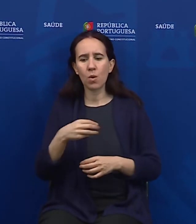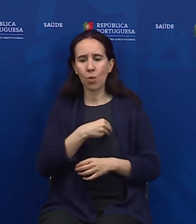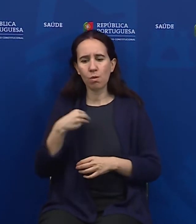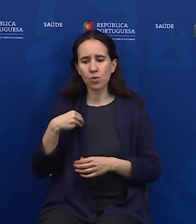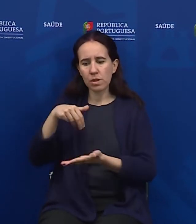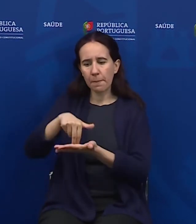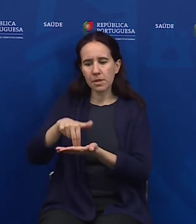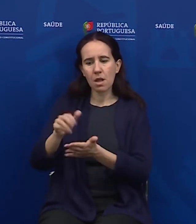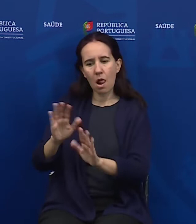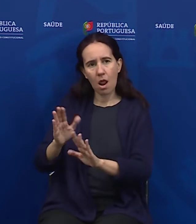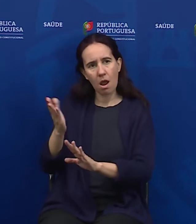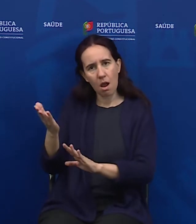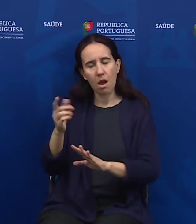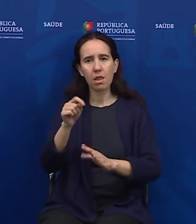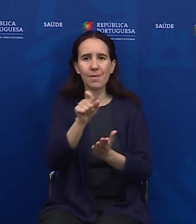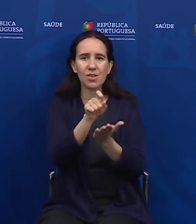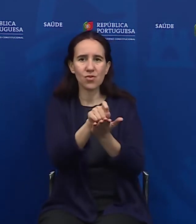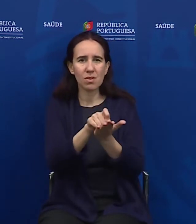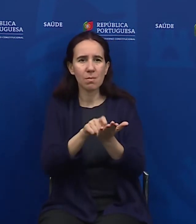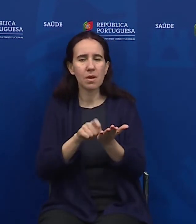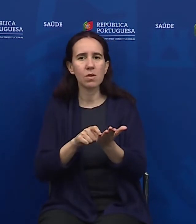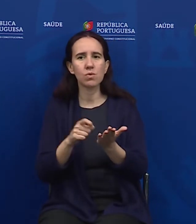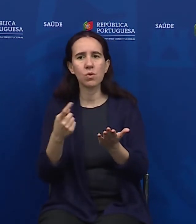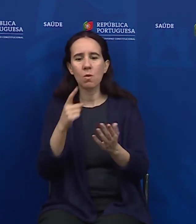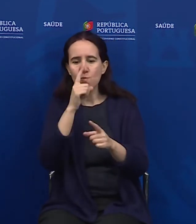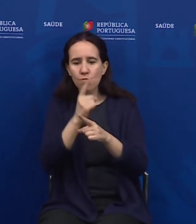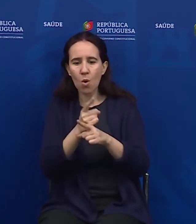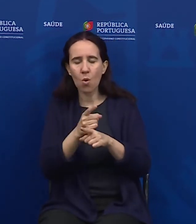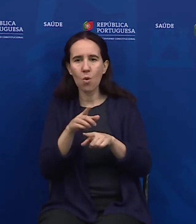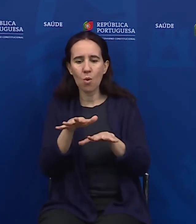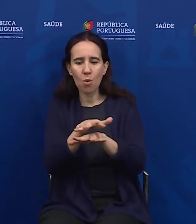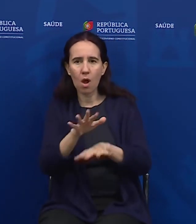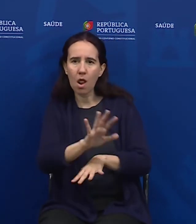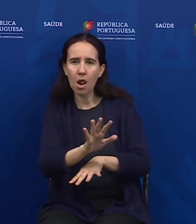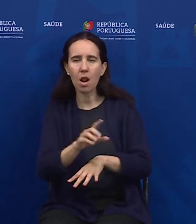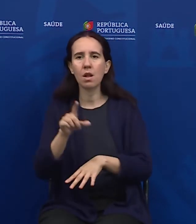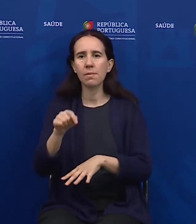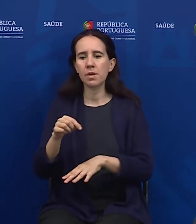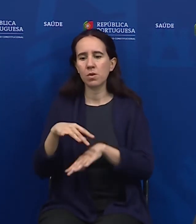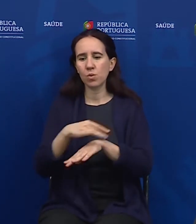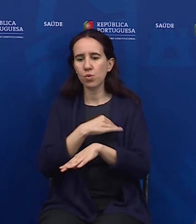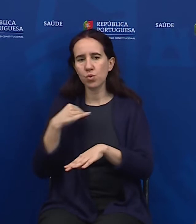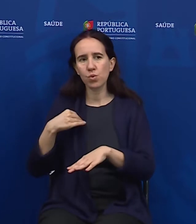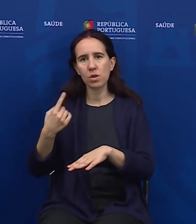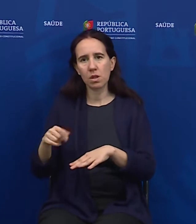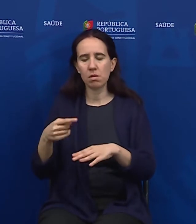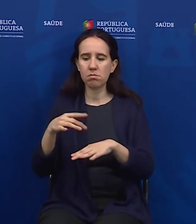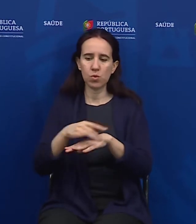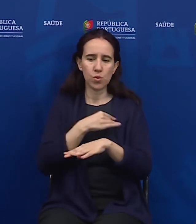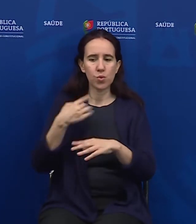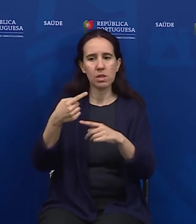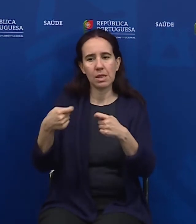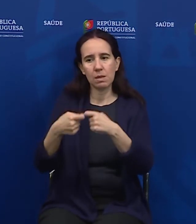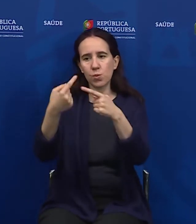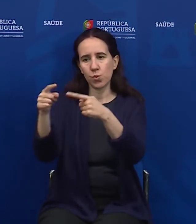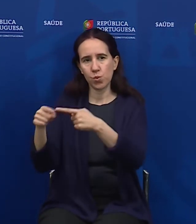não presenciais, aos agendamentos não cruzados, a consultas, a diferentes tipos de consulta